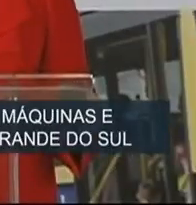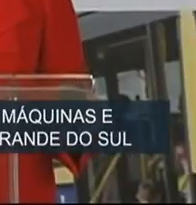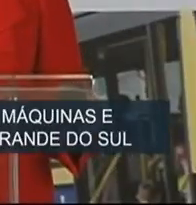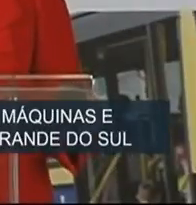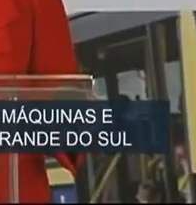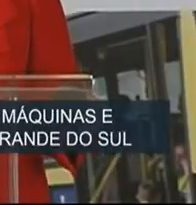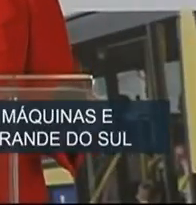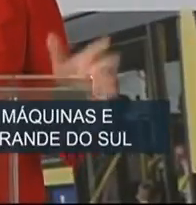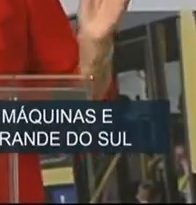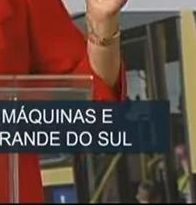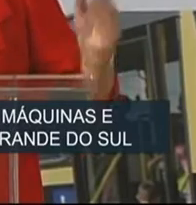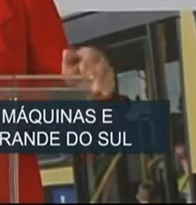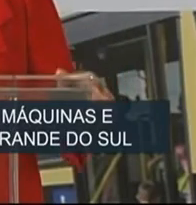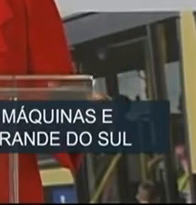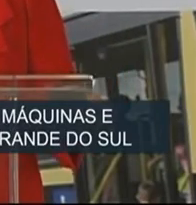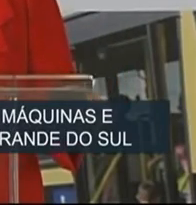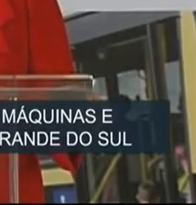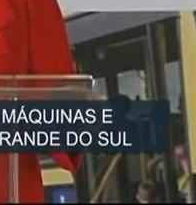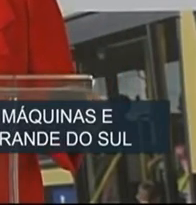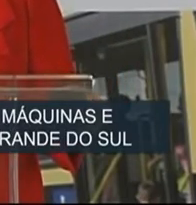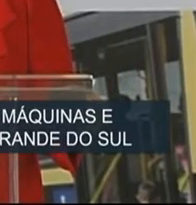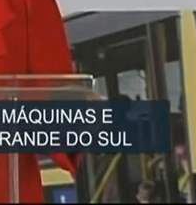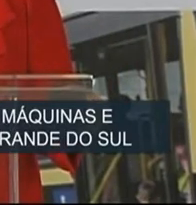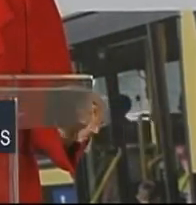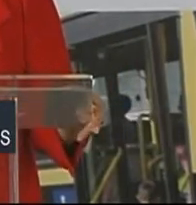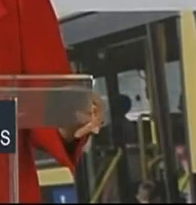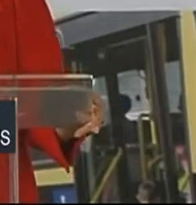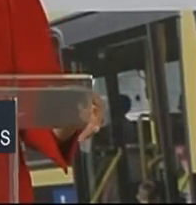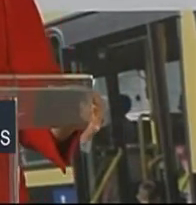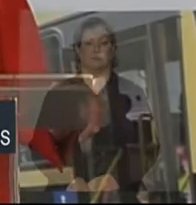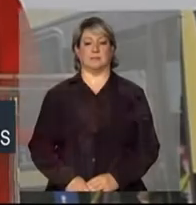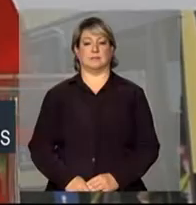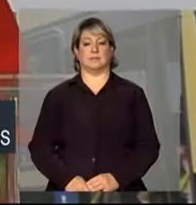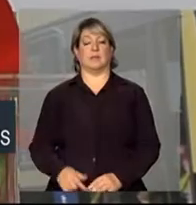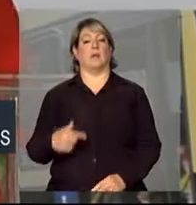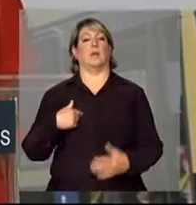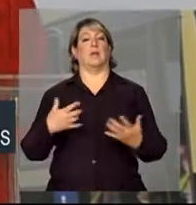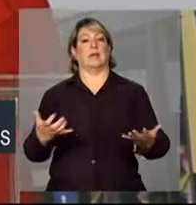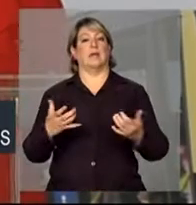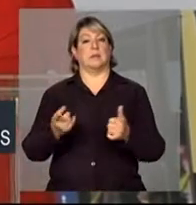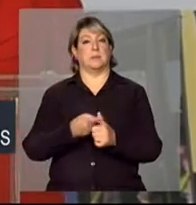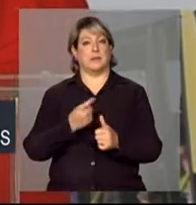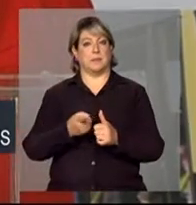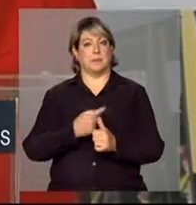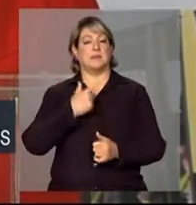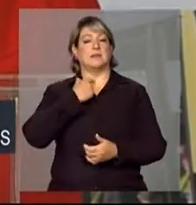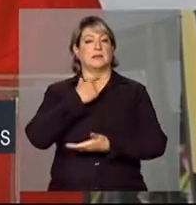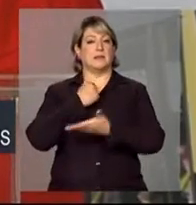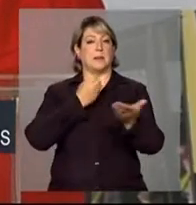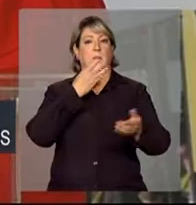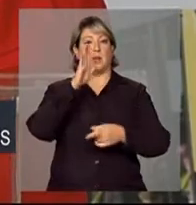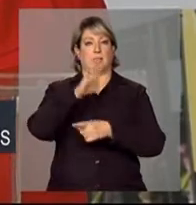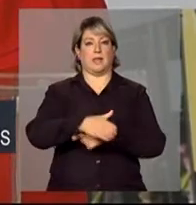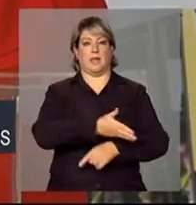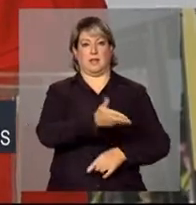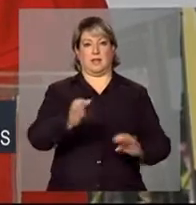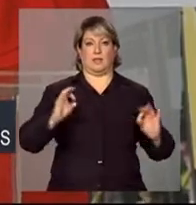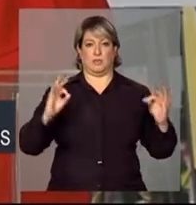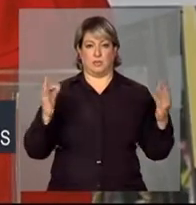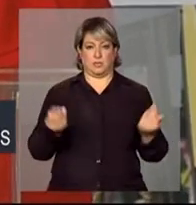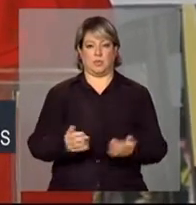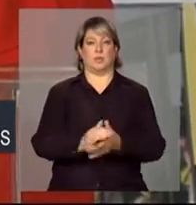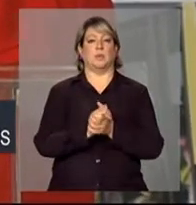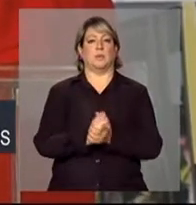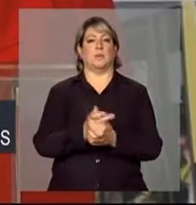Eu queria primeiro desejar boa tarde a todos, cumprimentar o meu